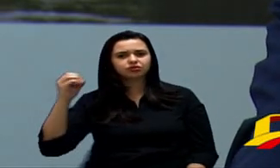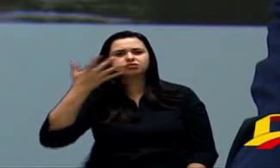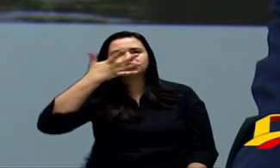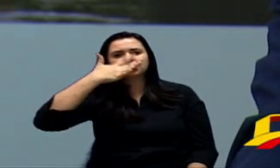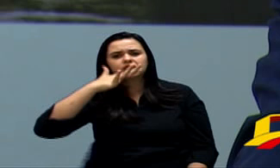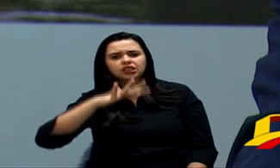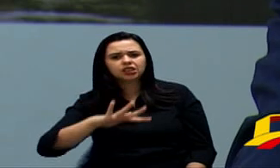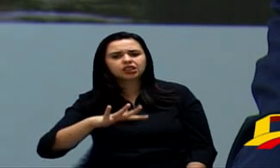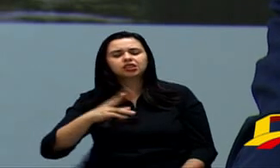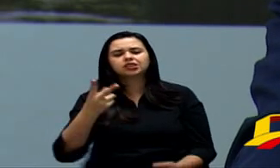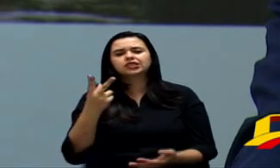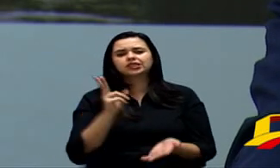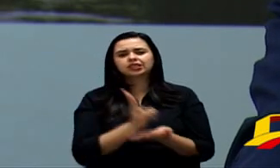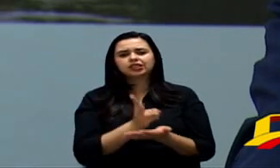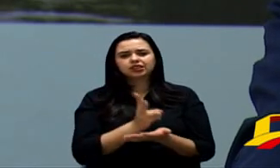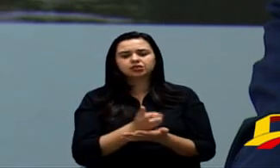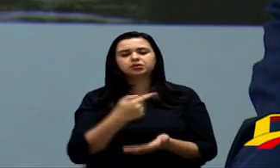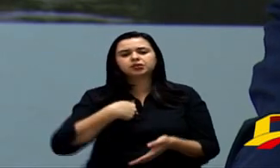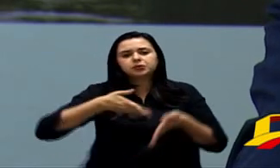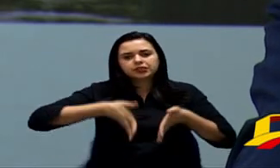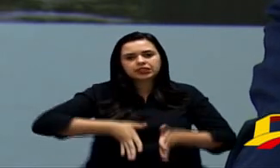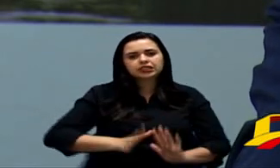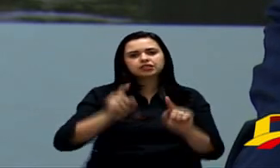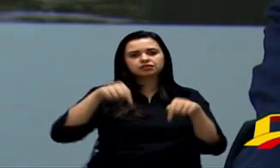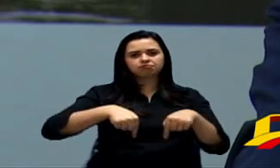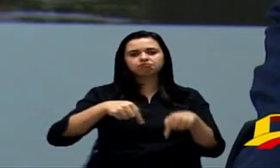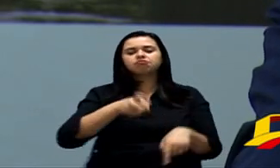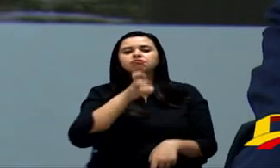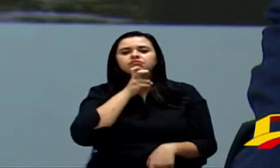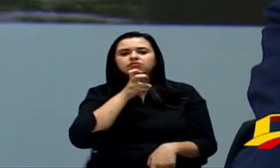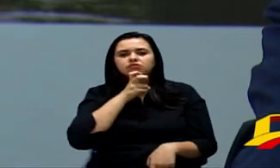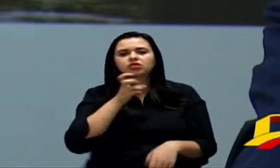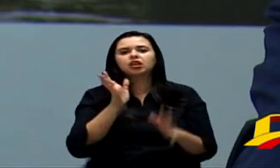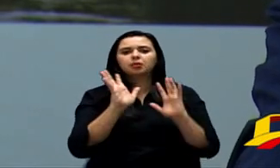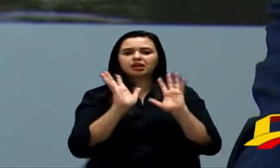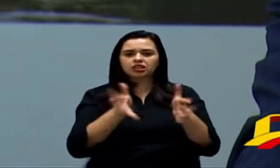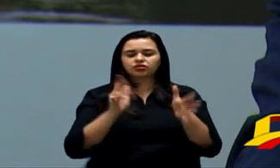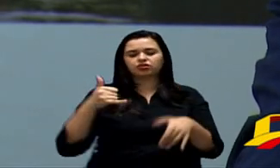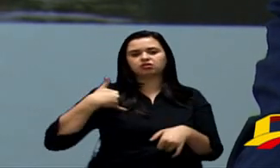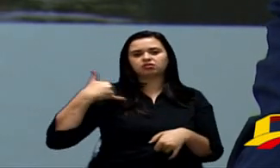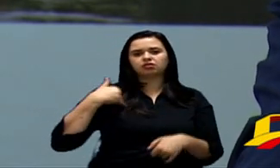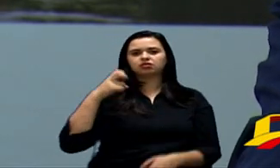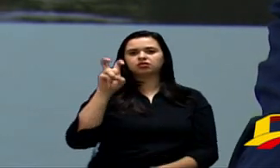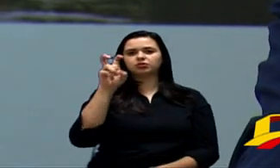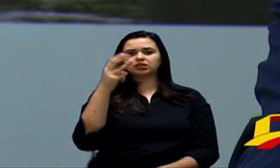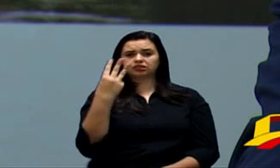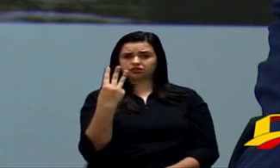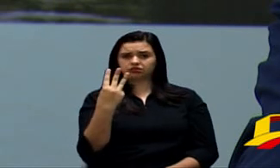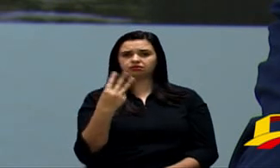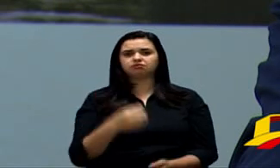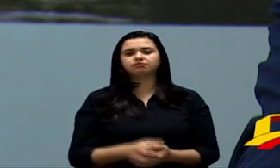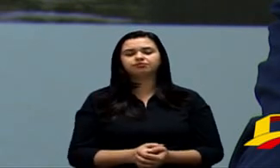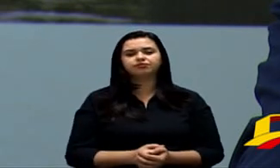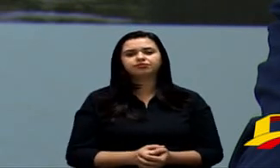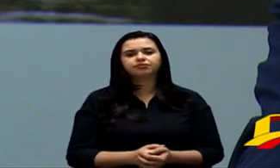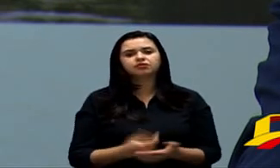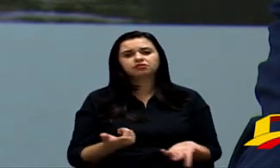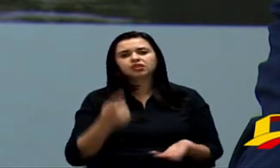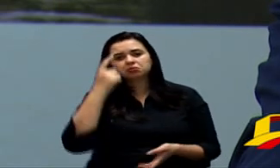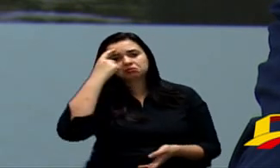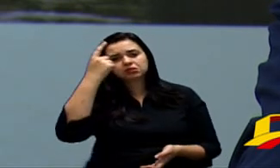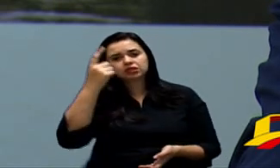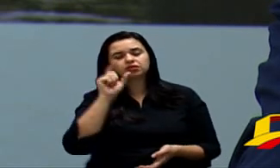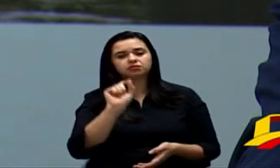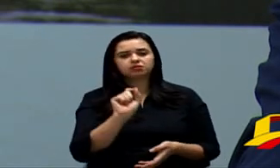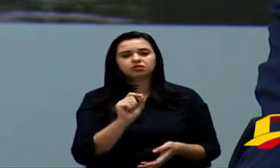criança. Eu sou natural de Sorocaba, nascido e criado aqui, tenho 53 anos de idade. E a ideia que